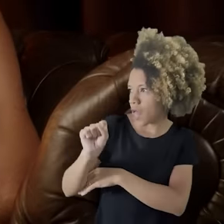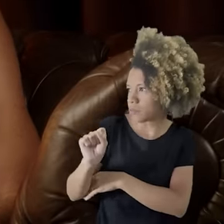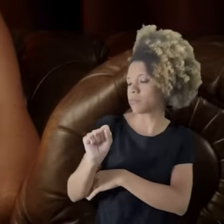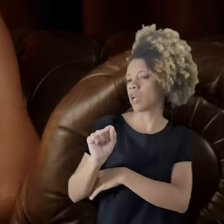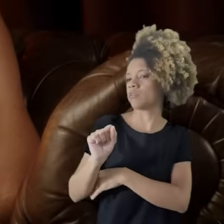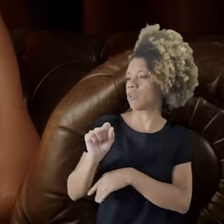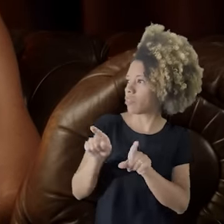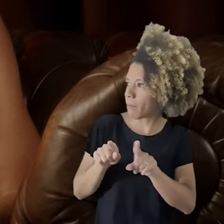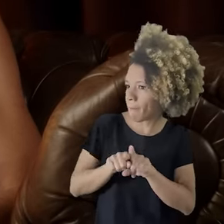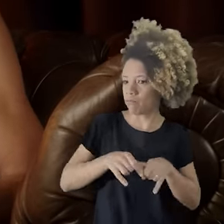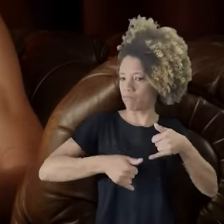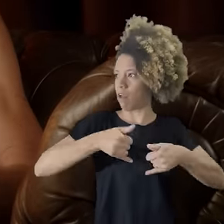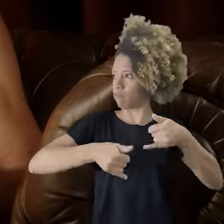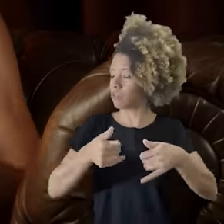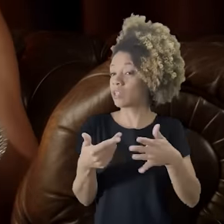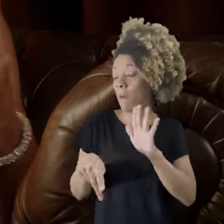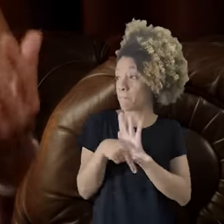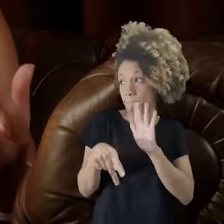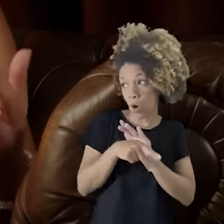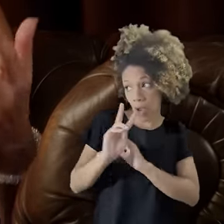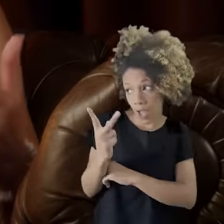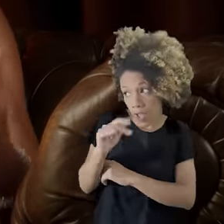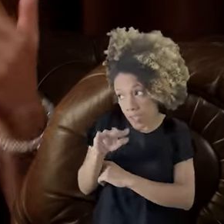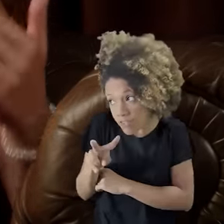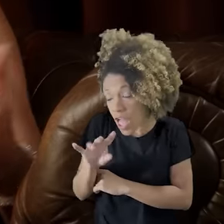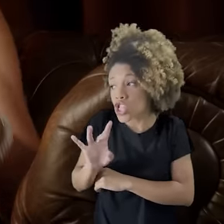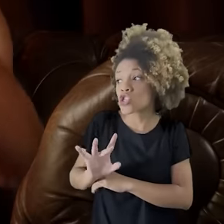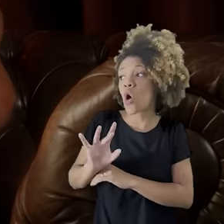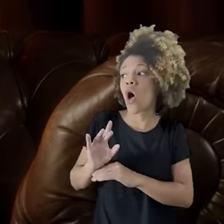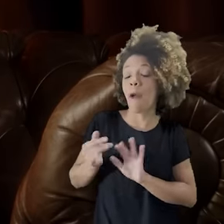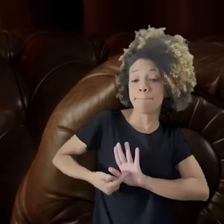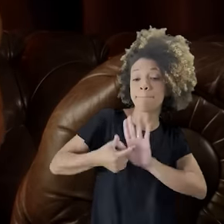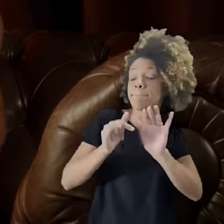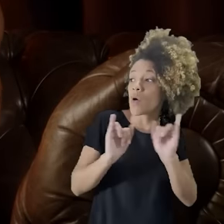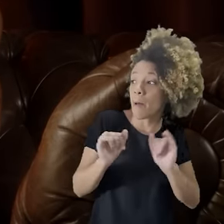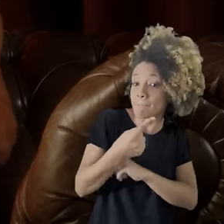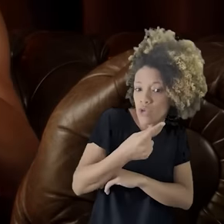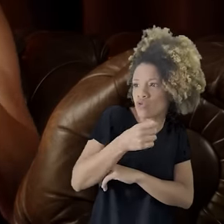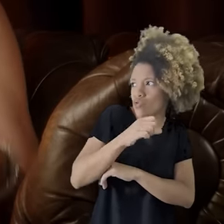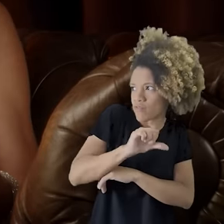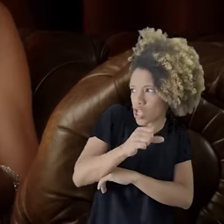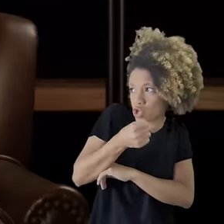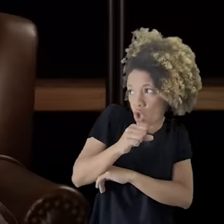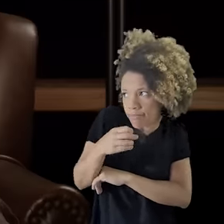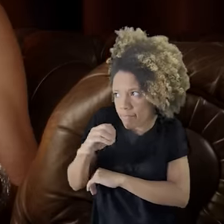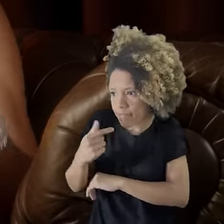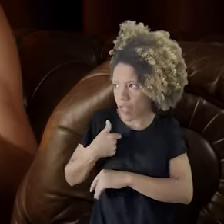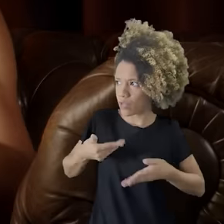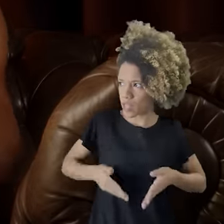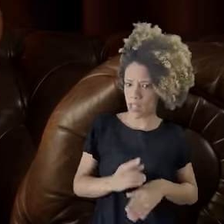você vê praticamente o que até o próprio HIV que só foi aparecer nos anos 80 sendo assim 58